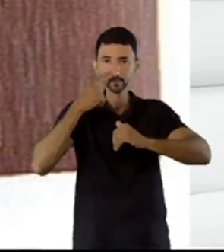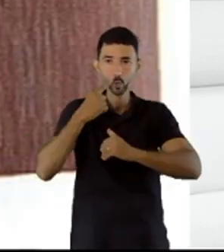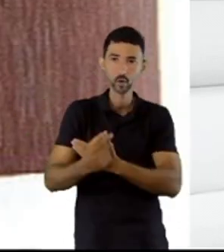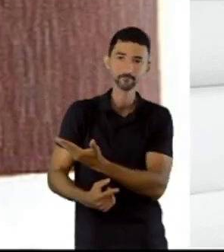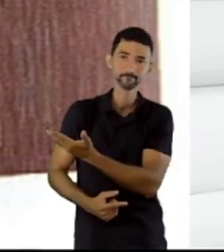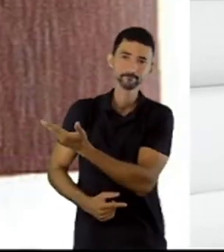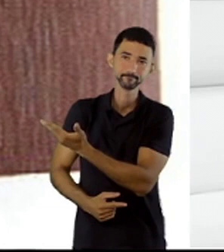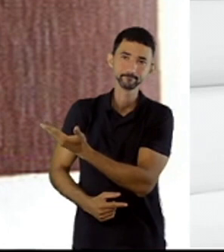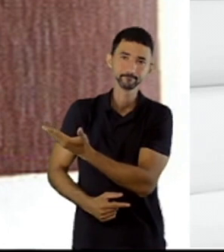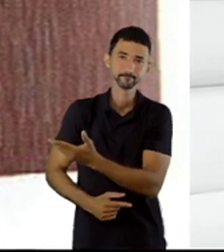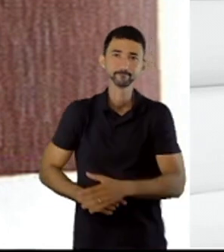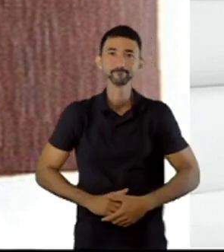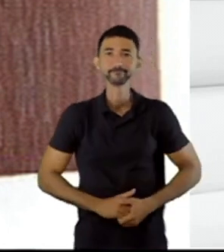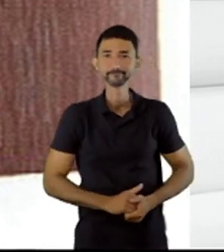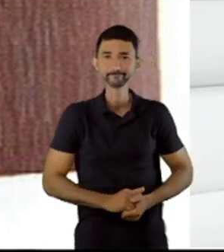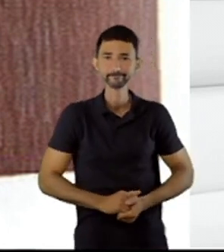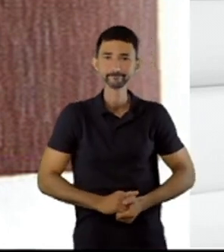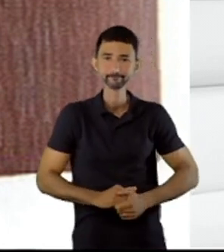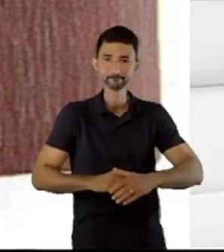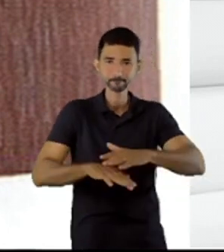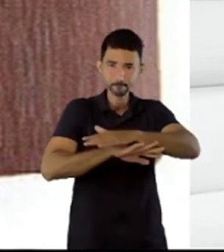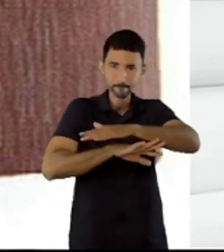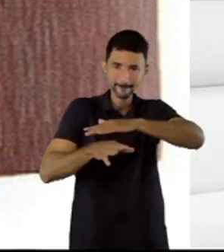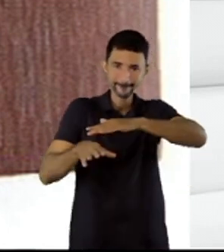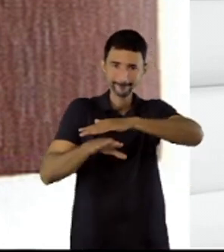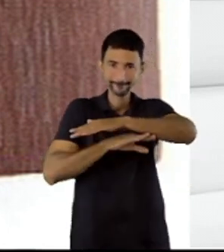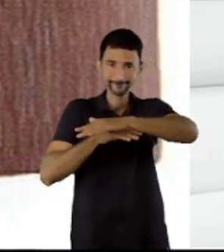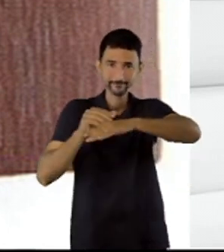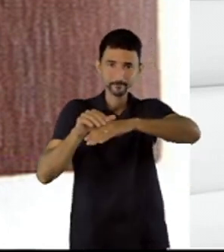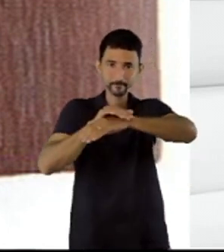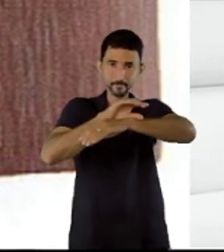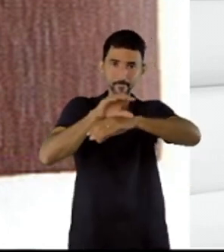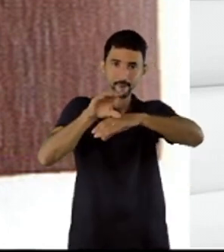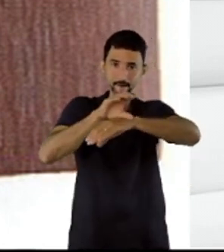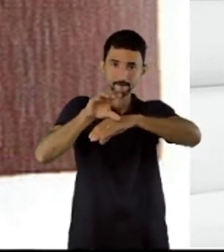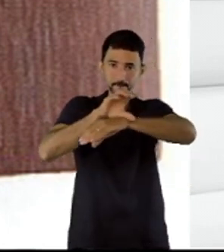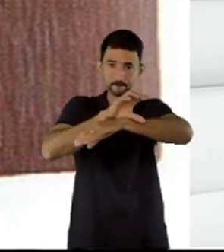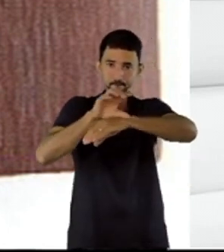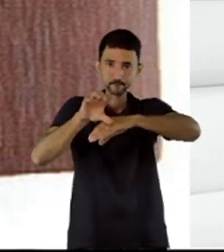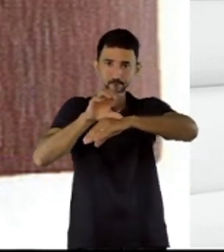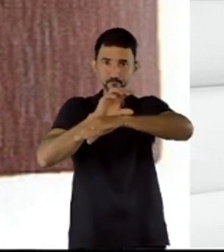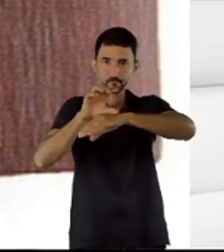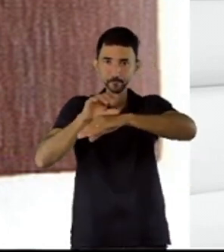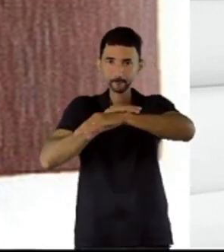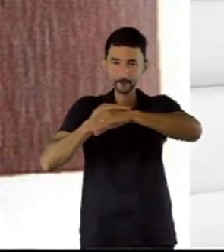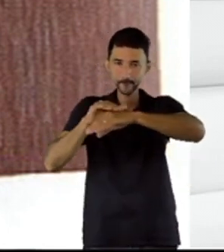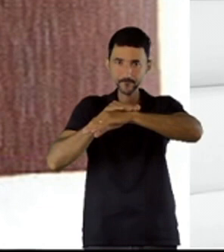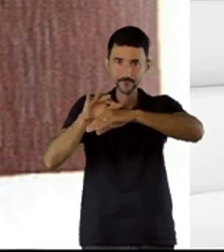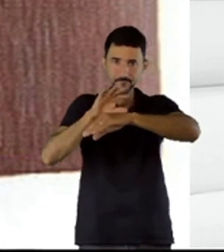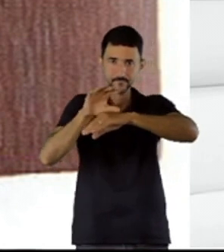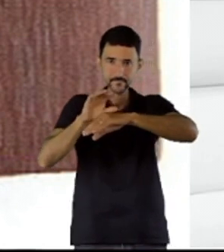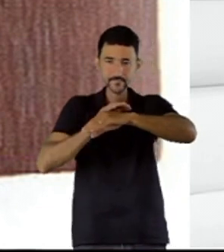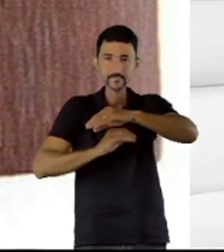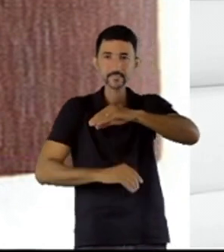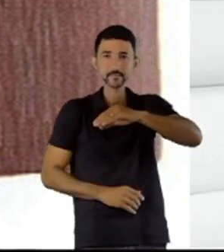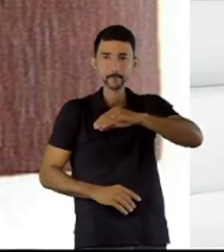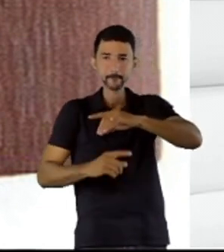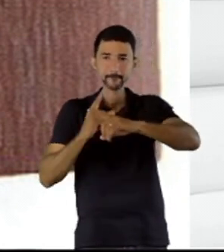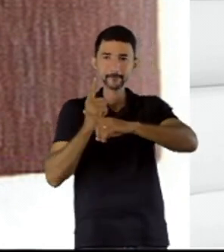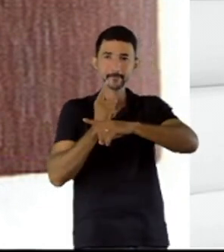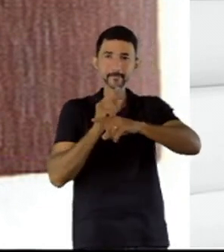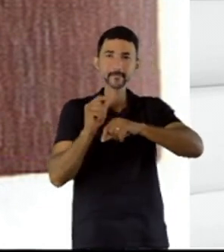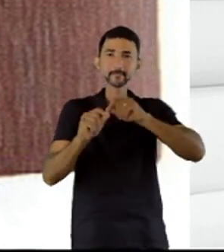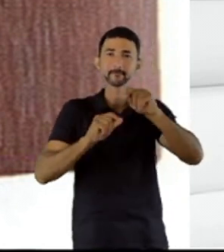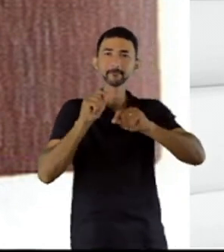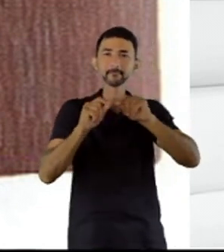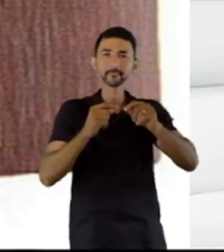aqui anteriormente, aqui abaixo da crosta terrestre, ainda, né, na litosfera, você vai ter aqui